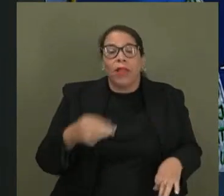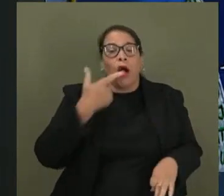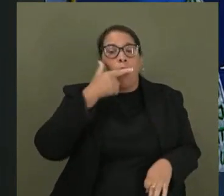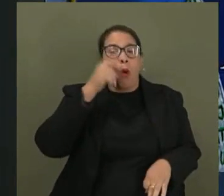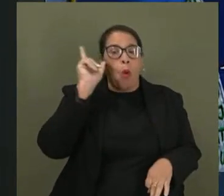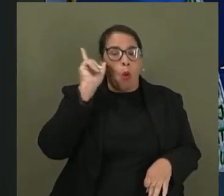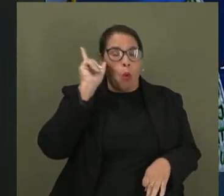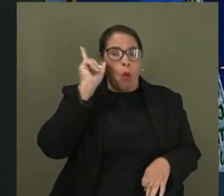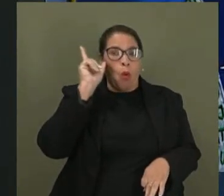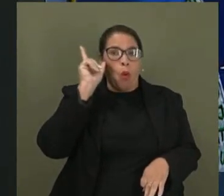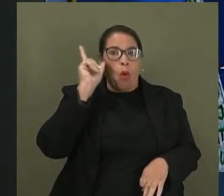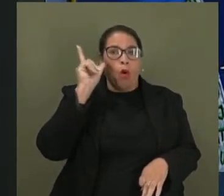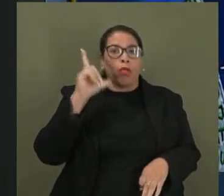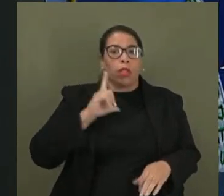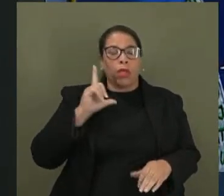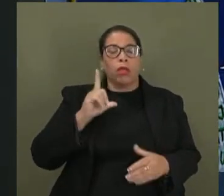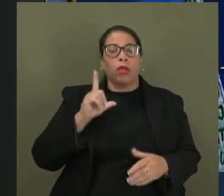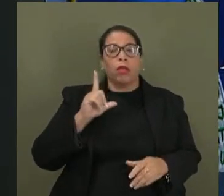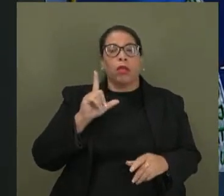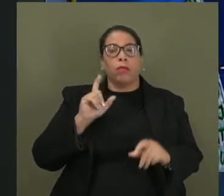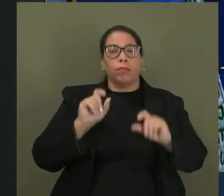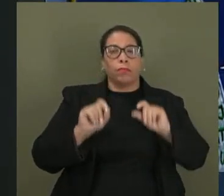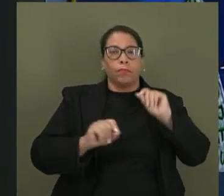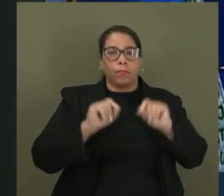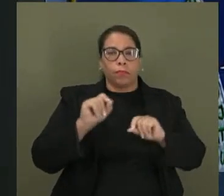Ontem, estarmos aqui